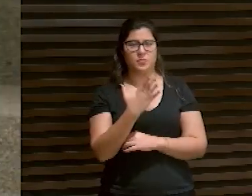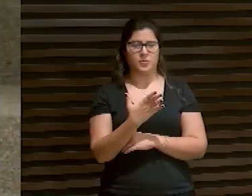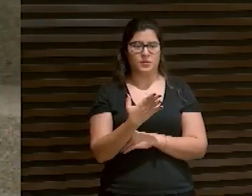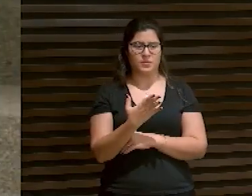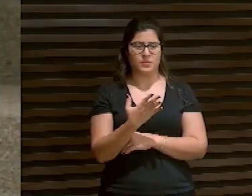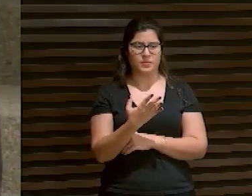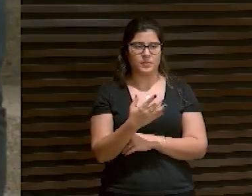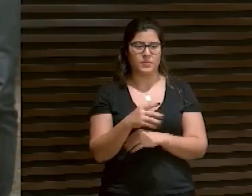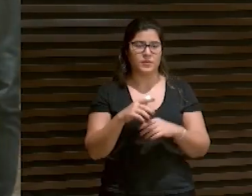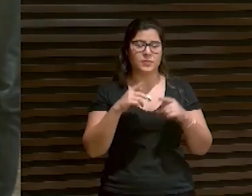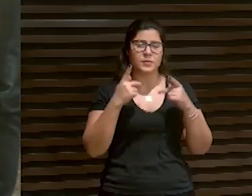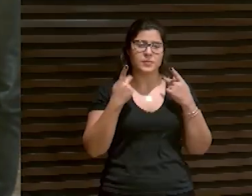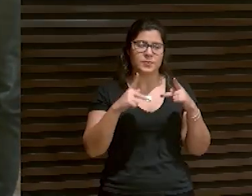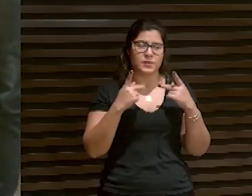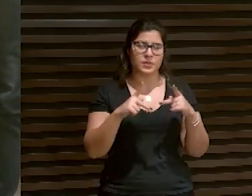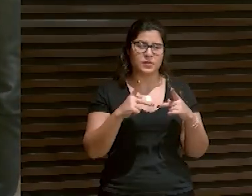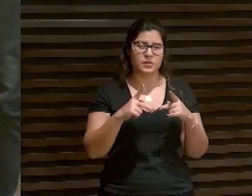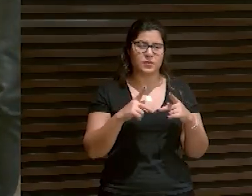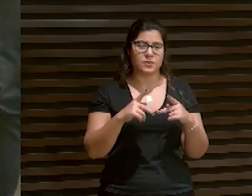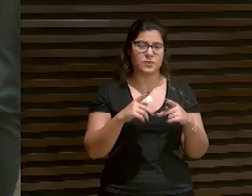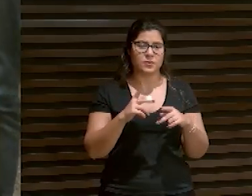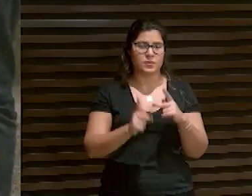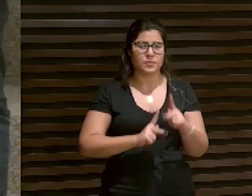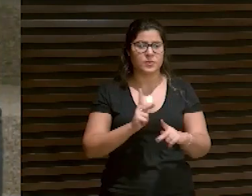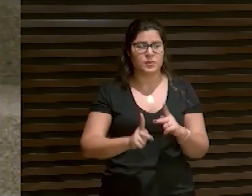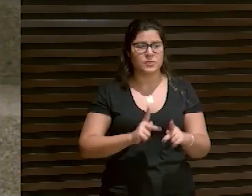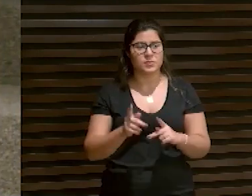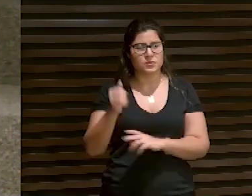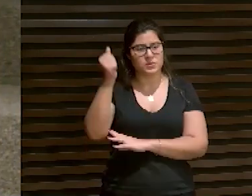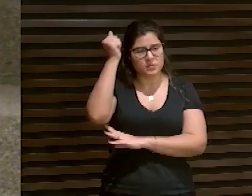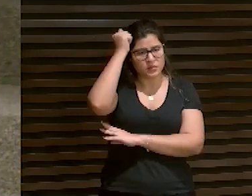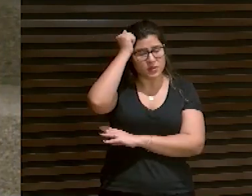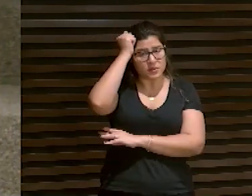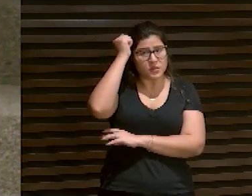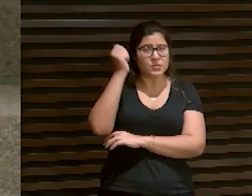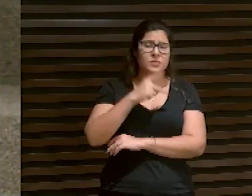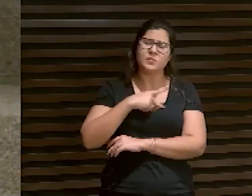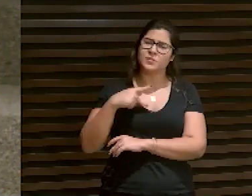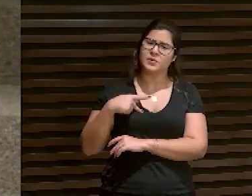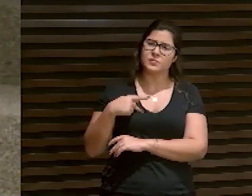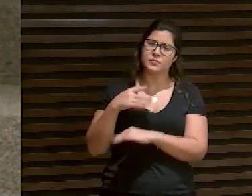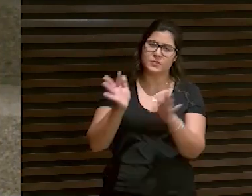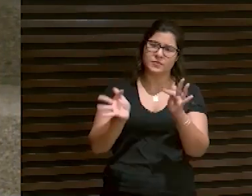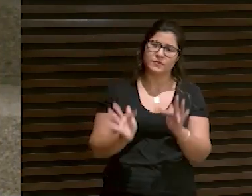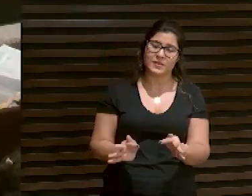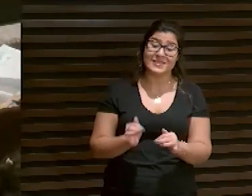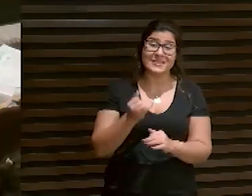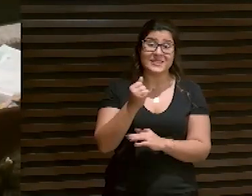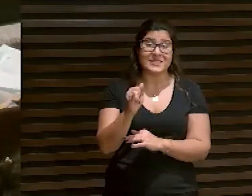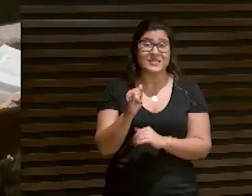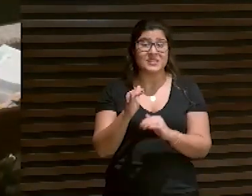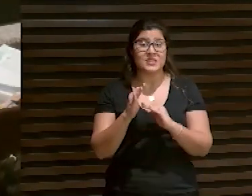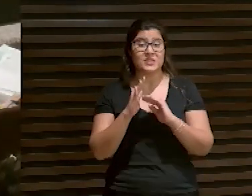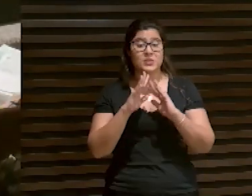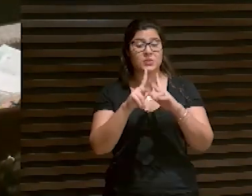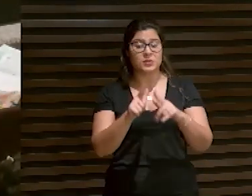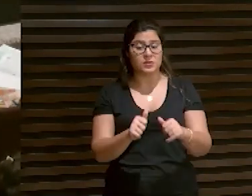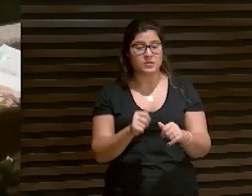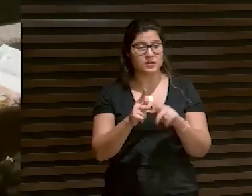povo se arrependeu e creu. Que pastor que não ficaria feliz se toda a sua comunidade ficasse